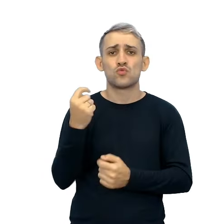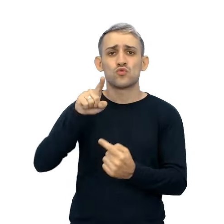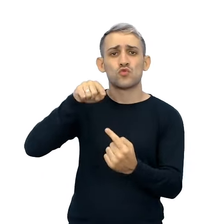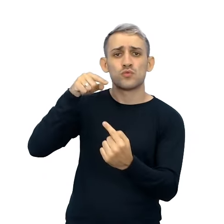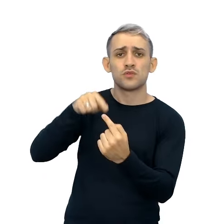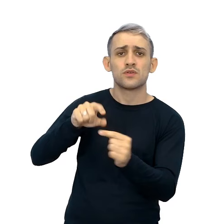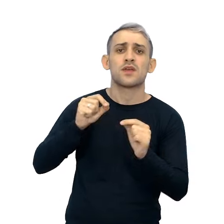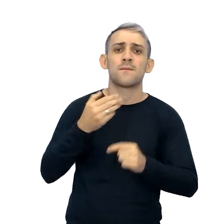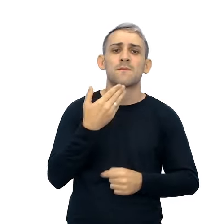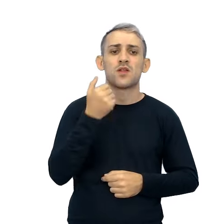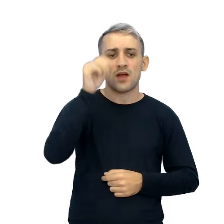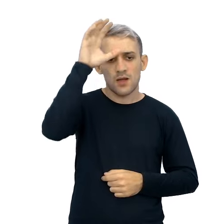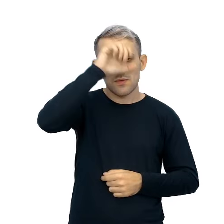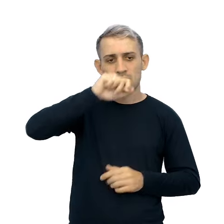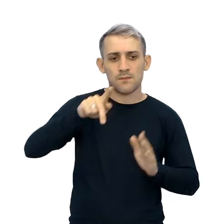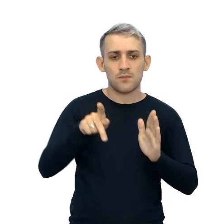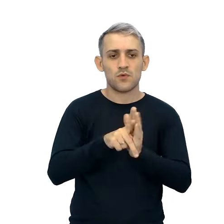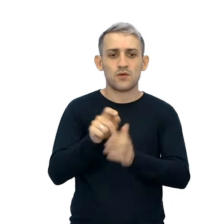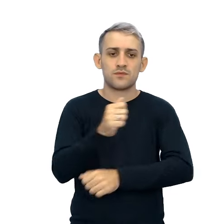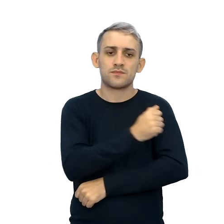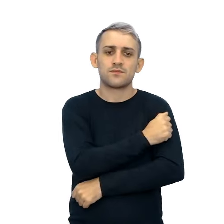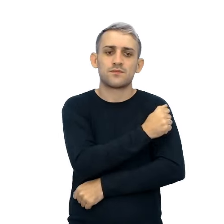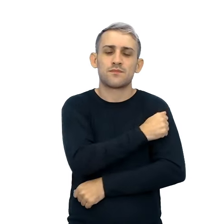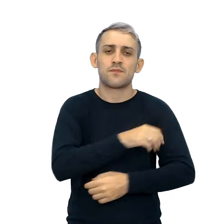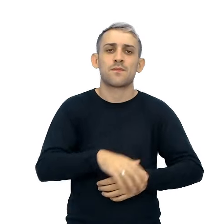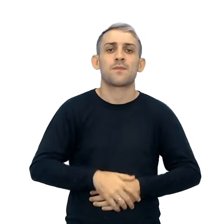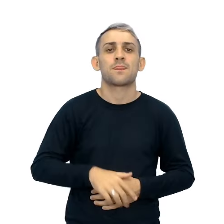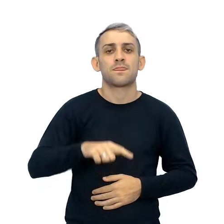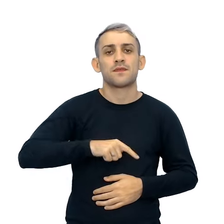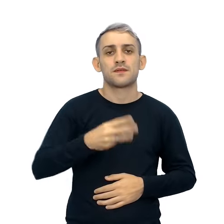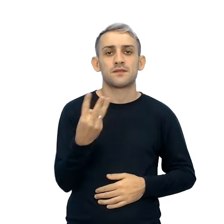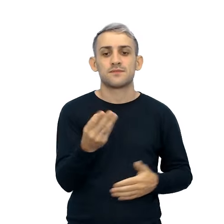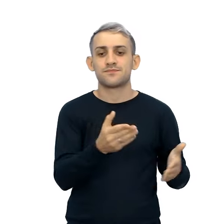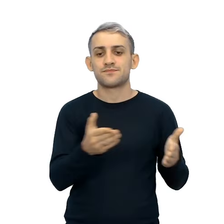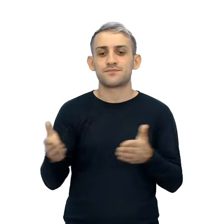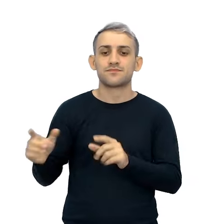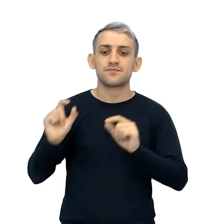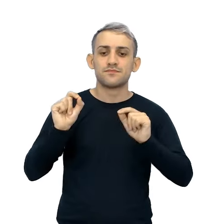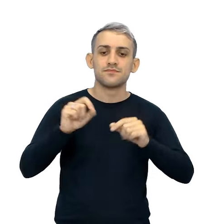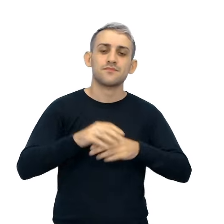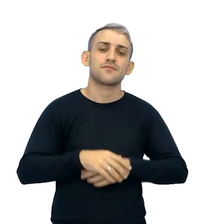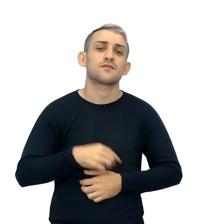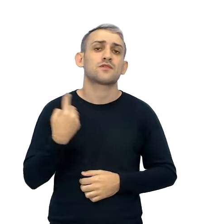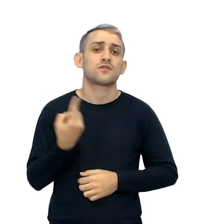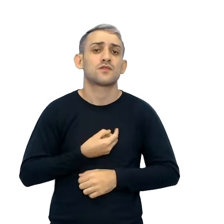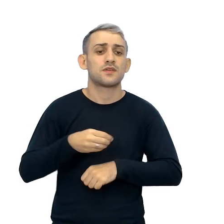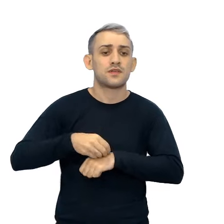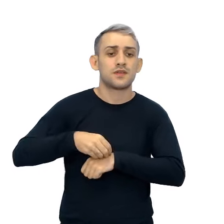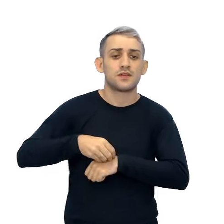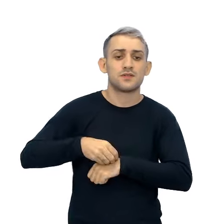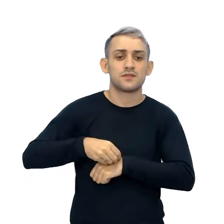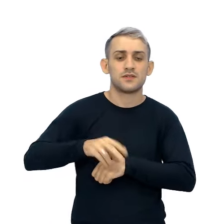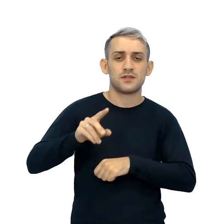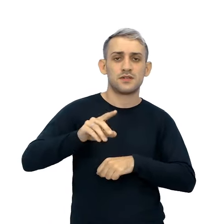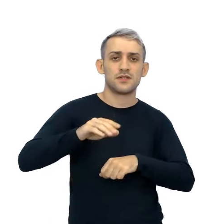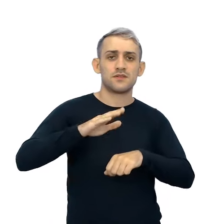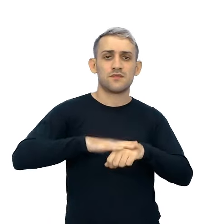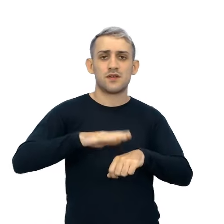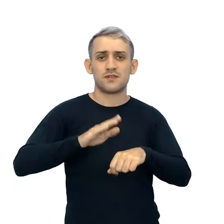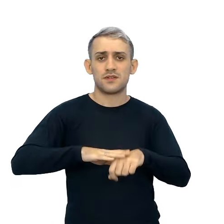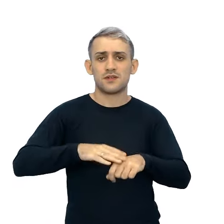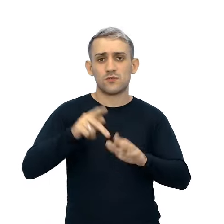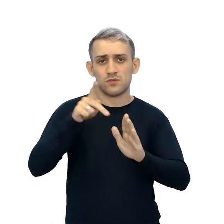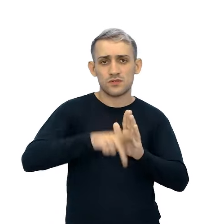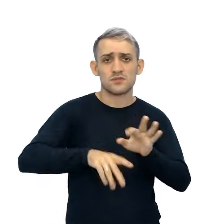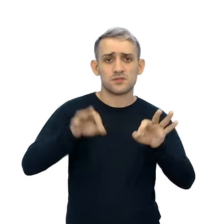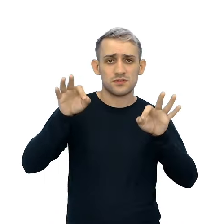melhorar a aprendizagem dos estudantes. Para o terceiro momento, então, nós sugerimos a consolidação desse plano de ação,